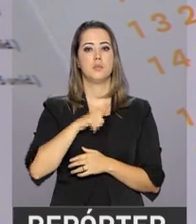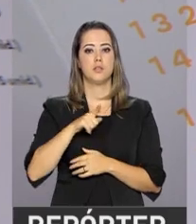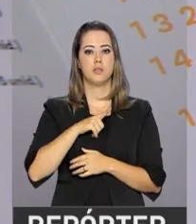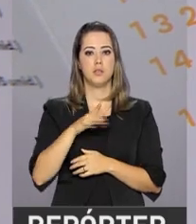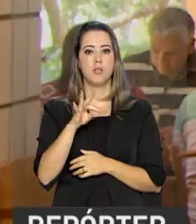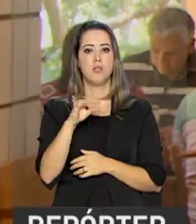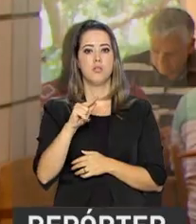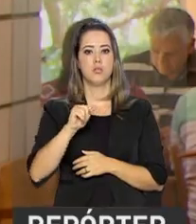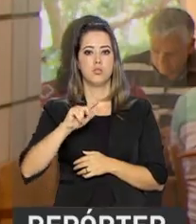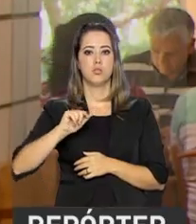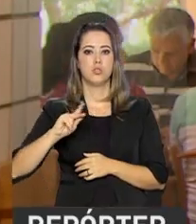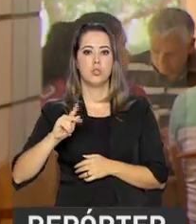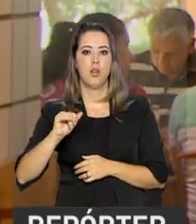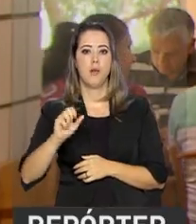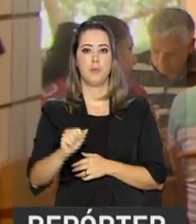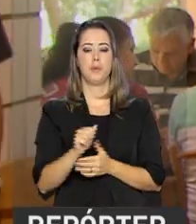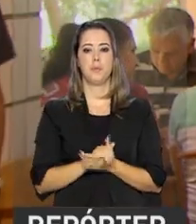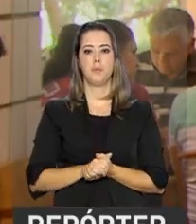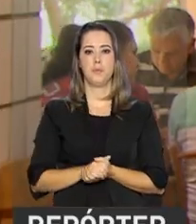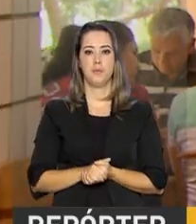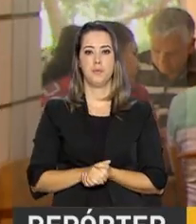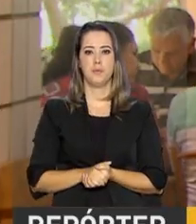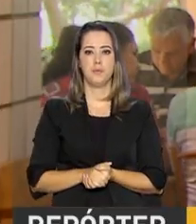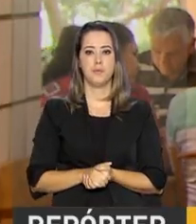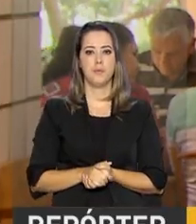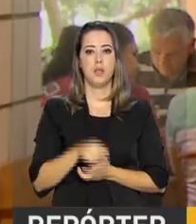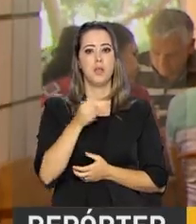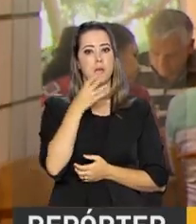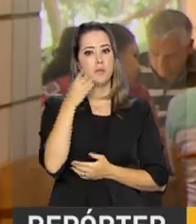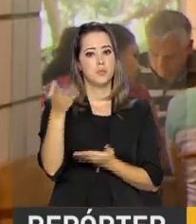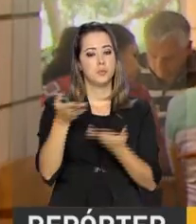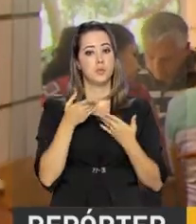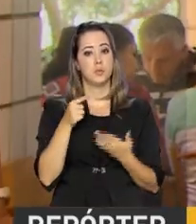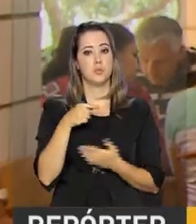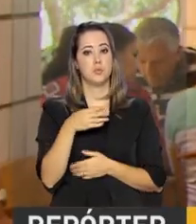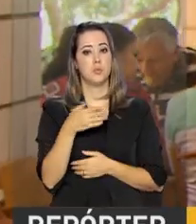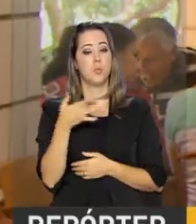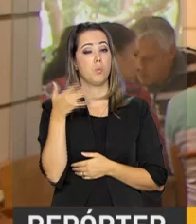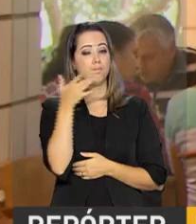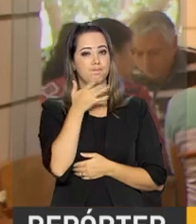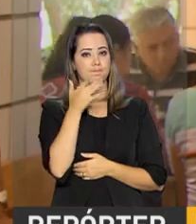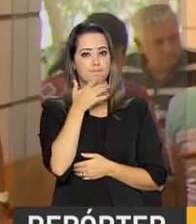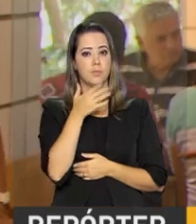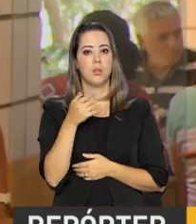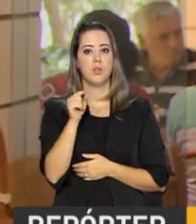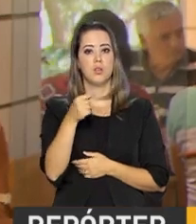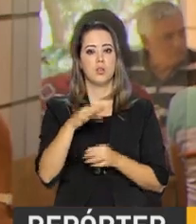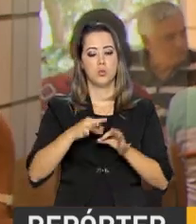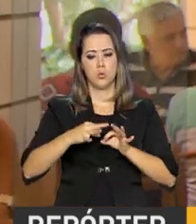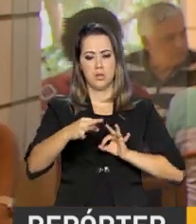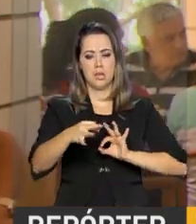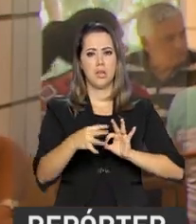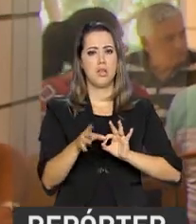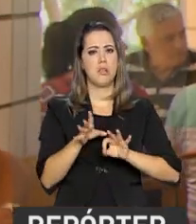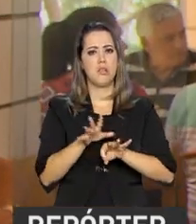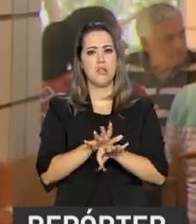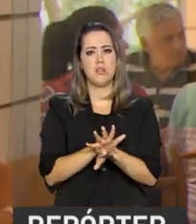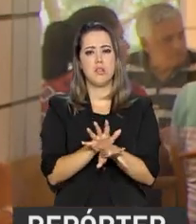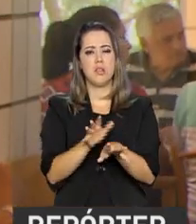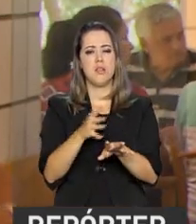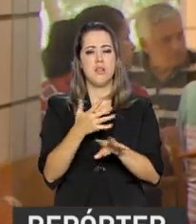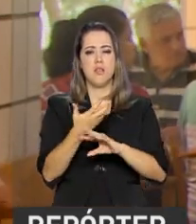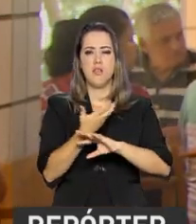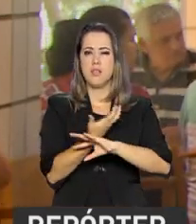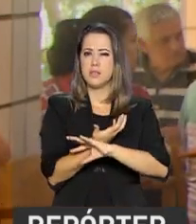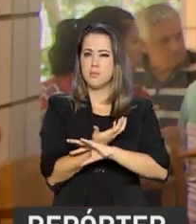tilápia no cardápio. Tem uma ótima aceitação, pelo fato do sabor suave, e de não ter espinhas. Acho que não ter espinhas,